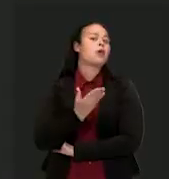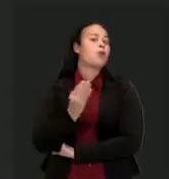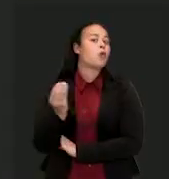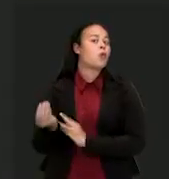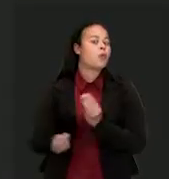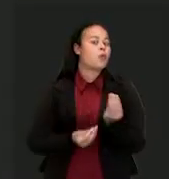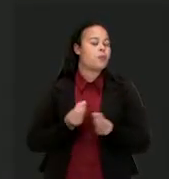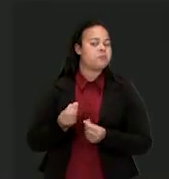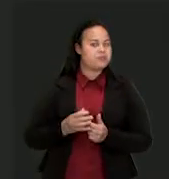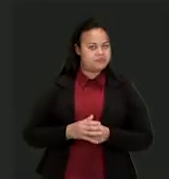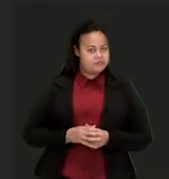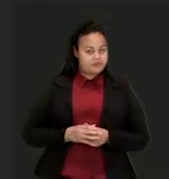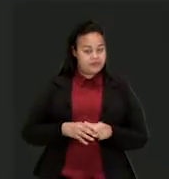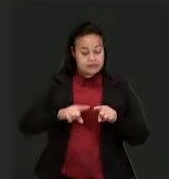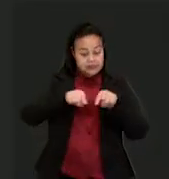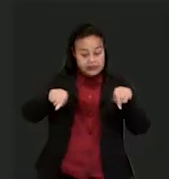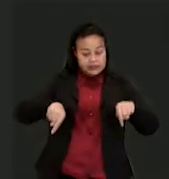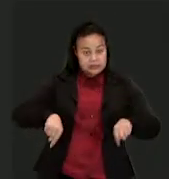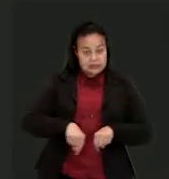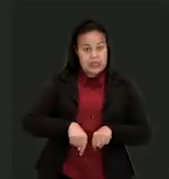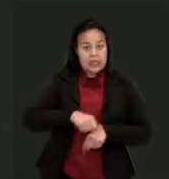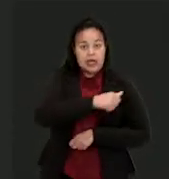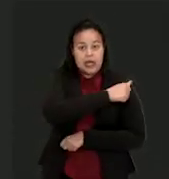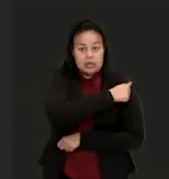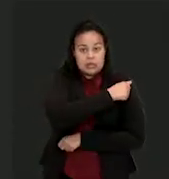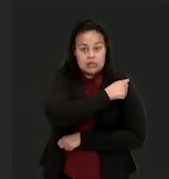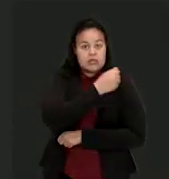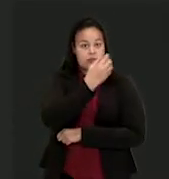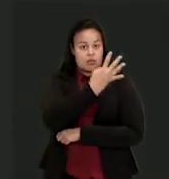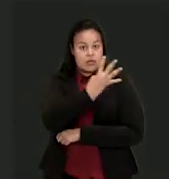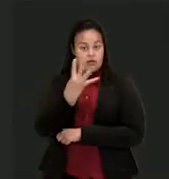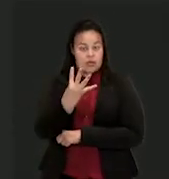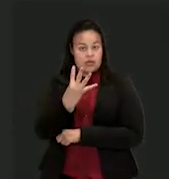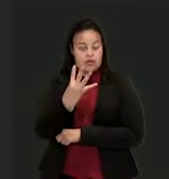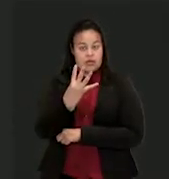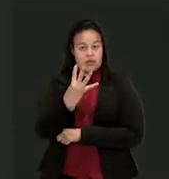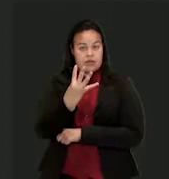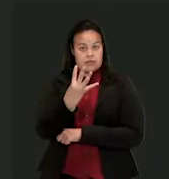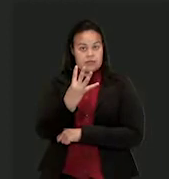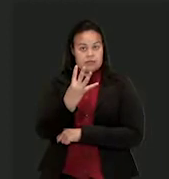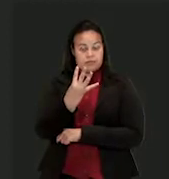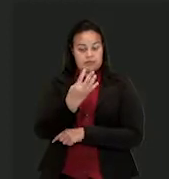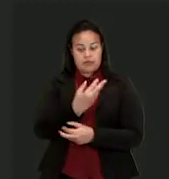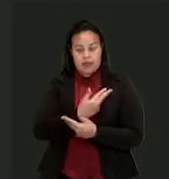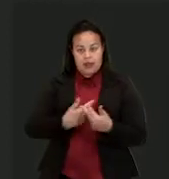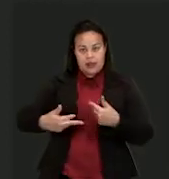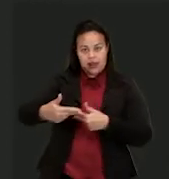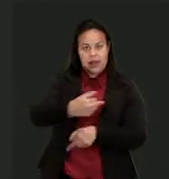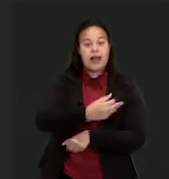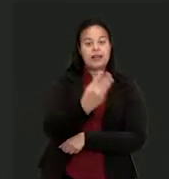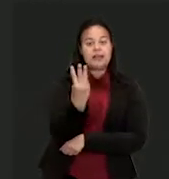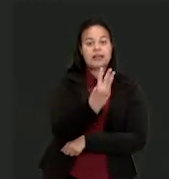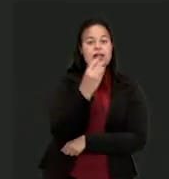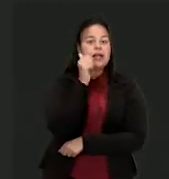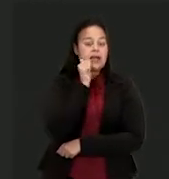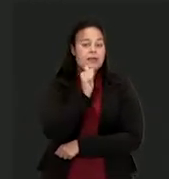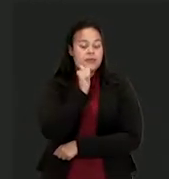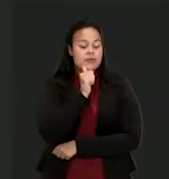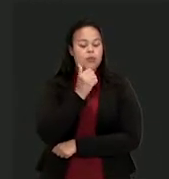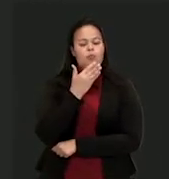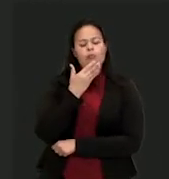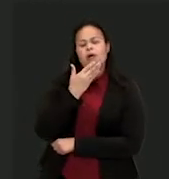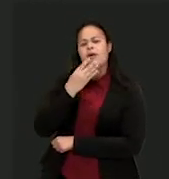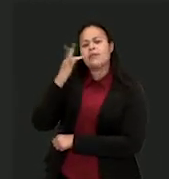Numa sala com 44 alunos, 33 são meninas. Qual é a taxa de porcentagem